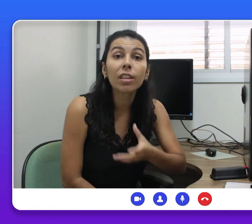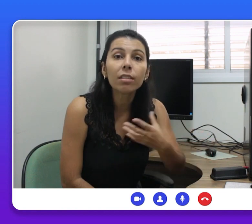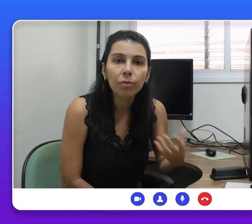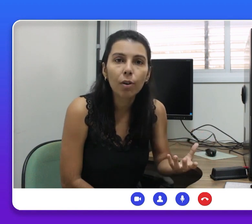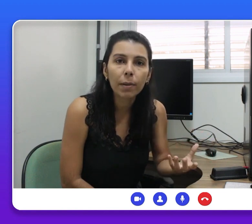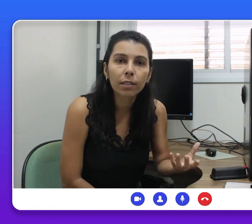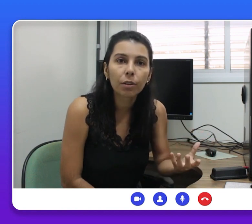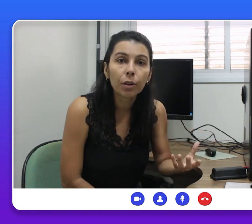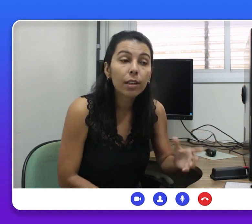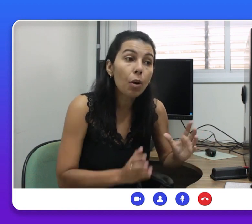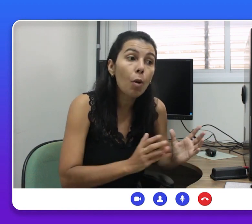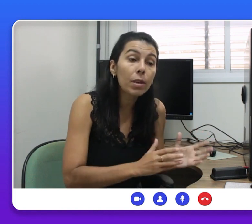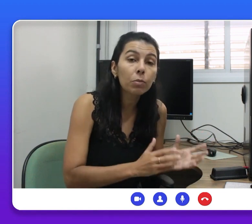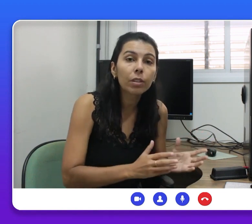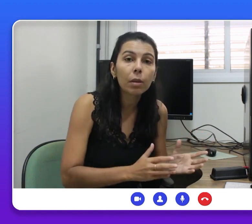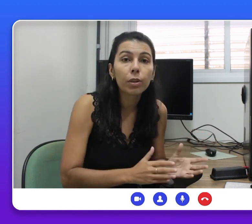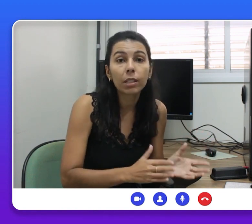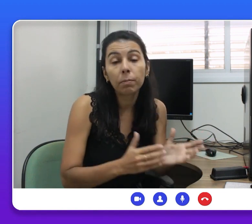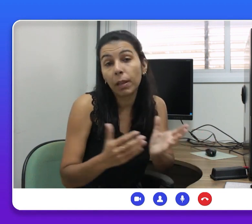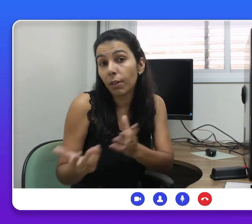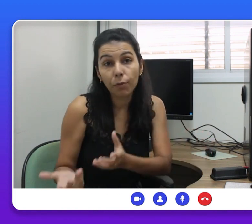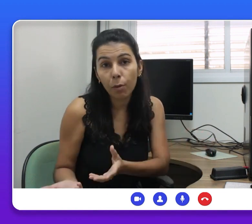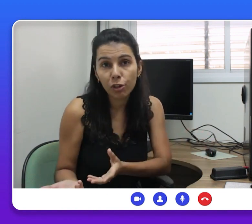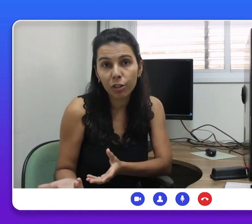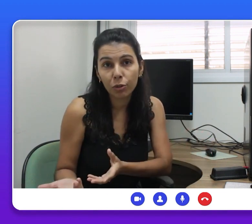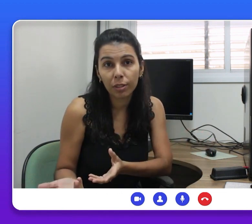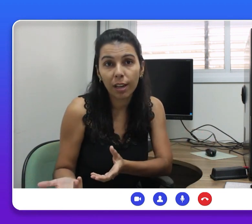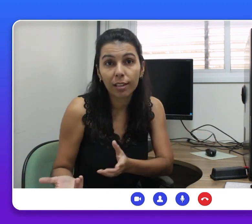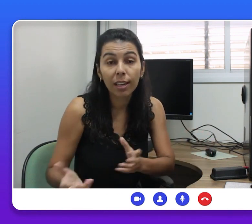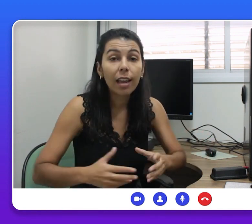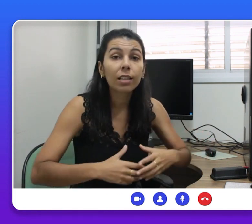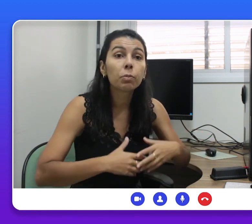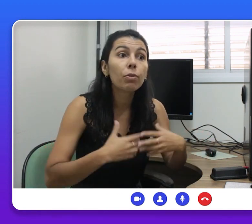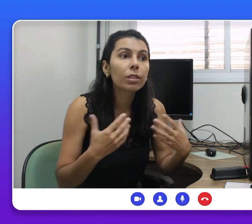de desinformação. Então, ao mesmo tempo que as plataformas de redes